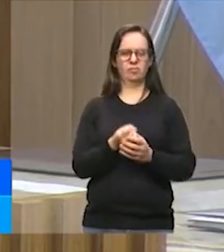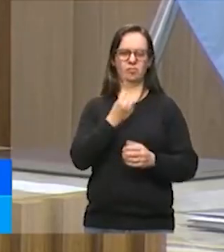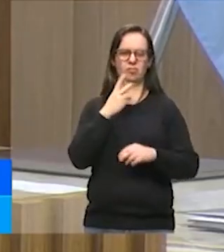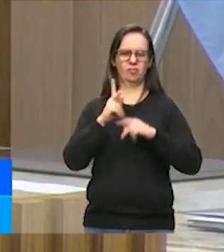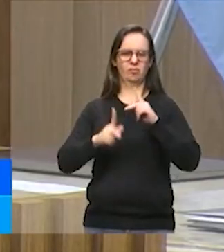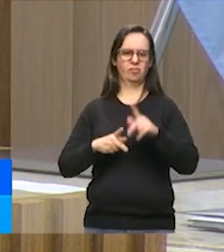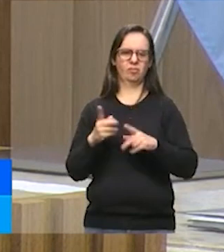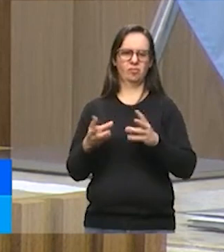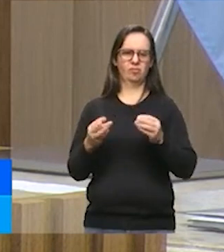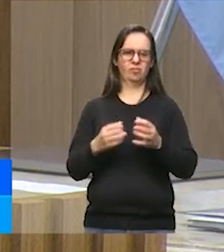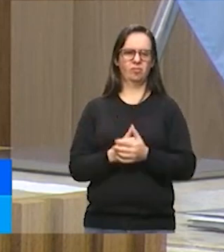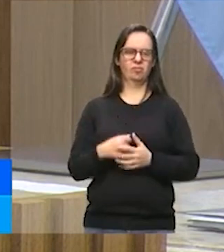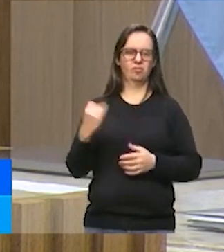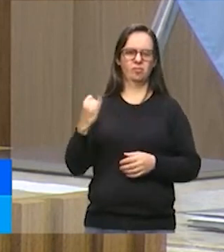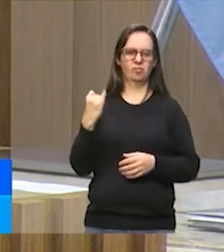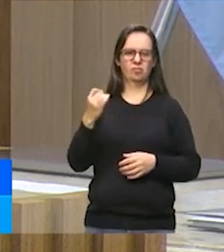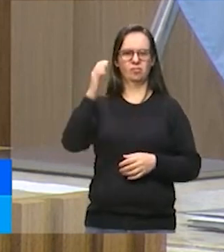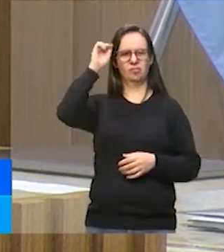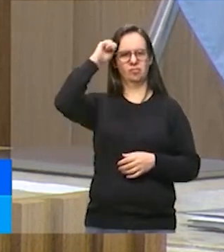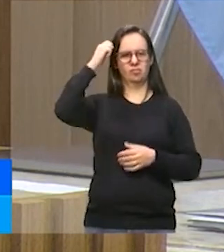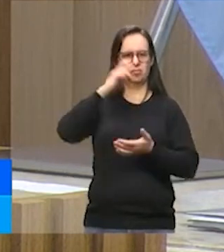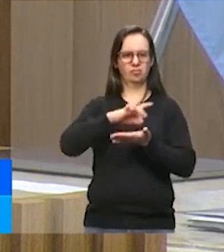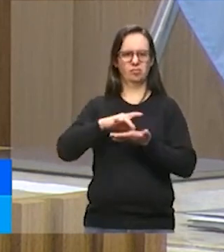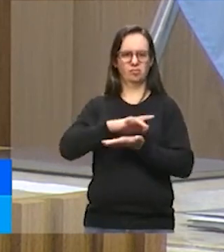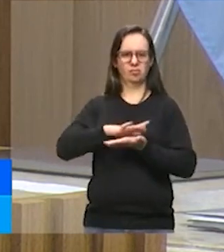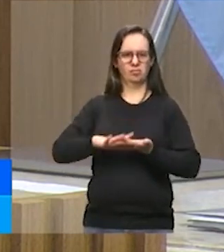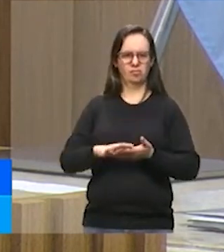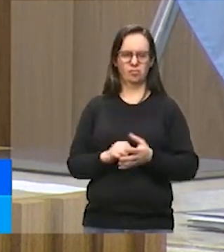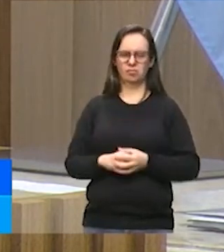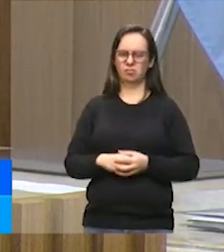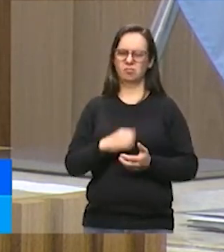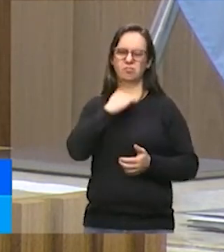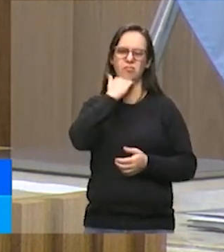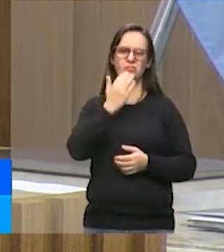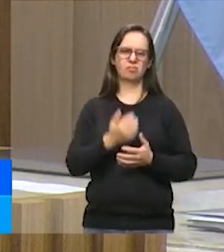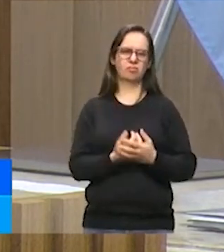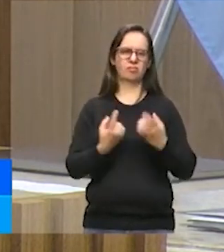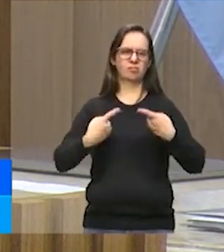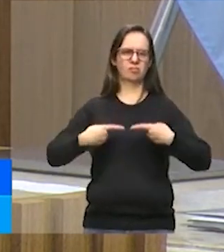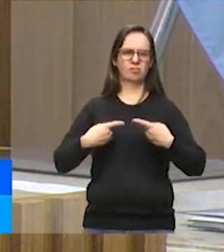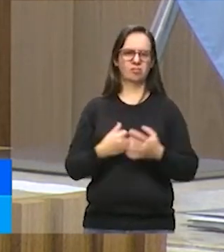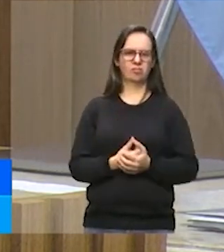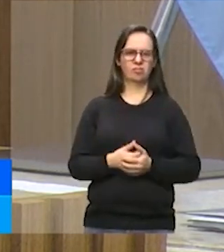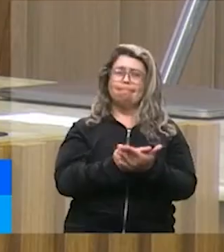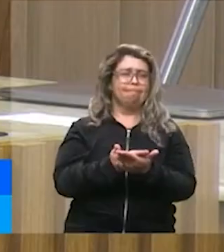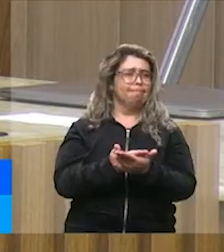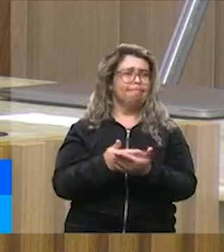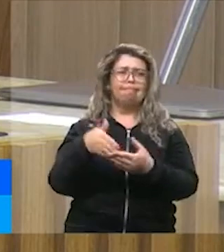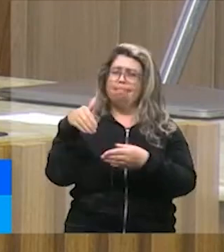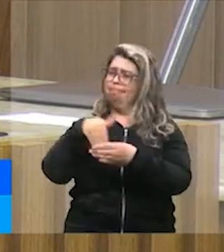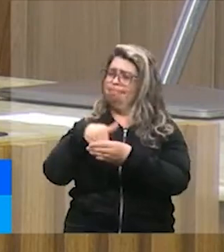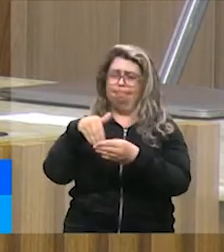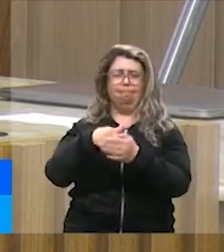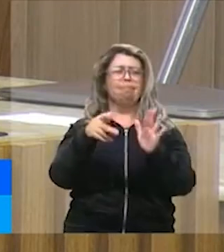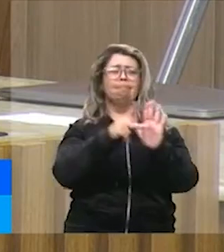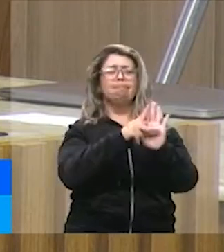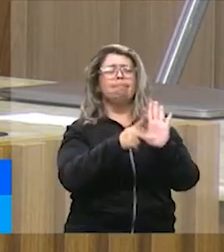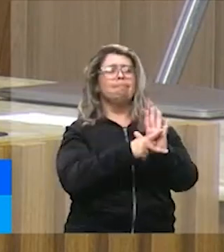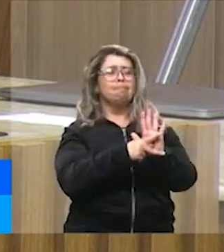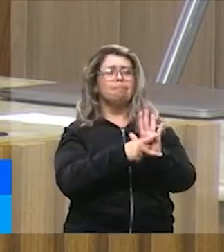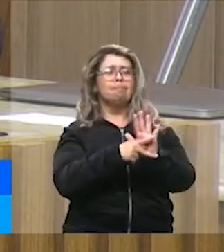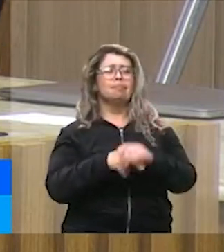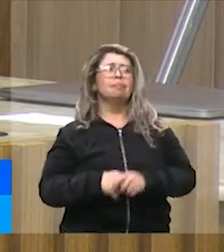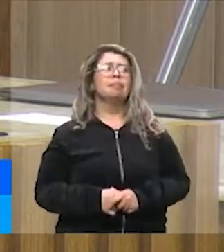no valor de 9 milhões de reais o recurso seria direcionado a pavimentação asfáltica que dão acesso